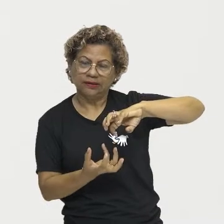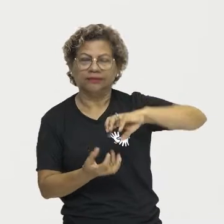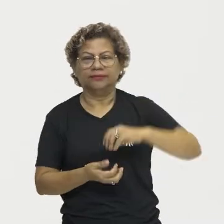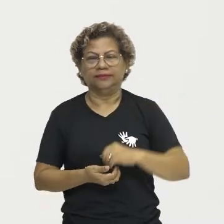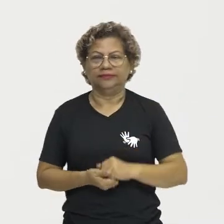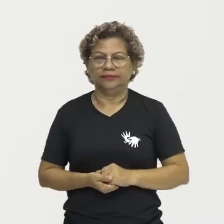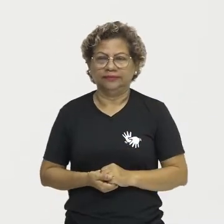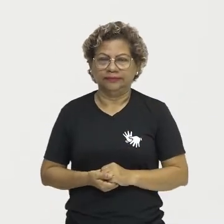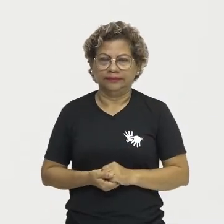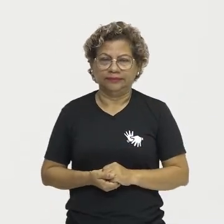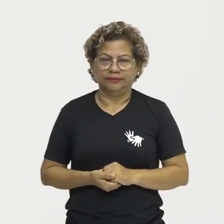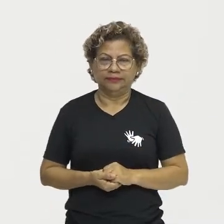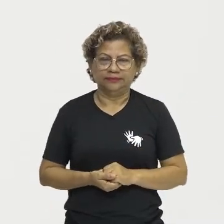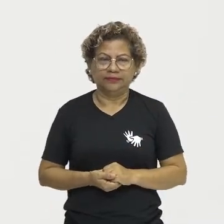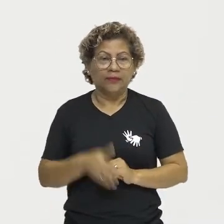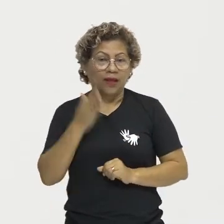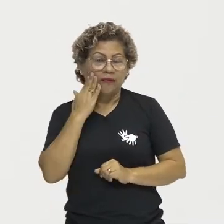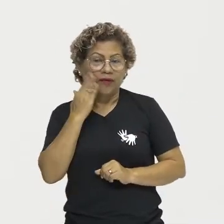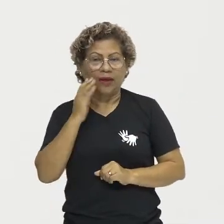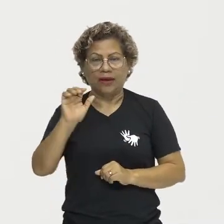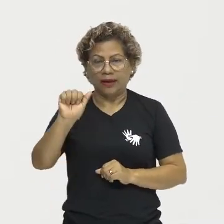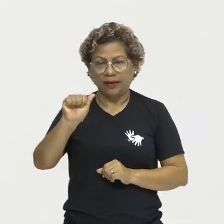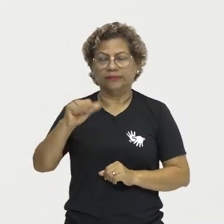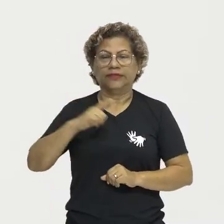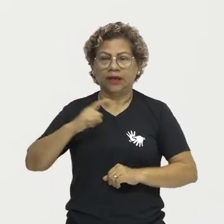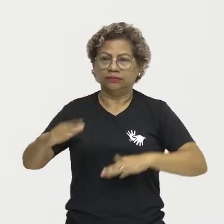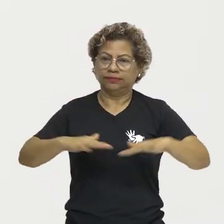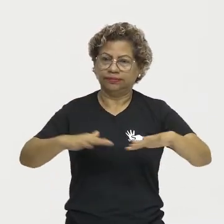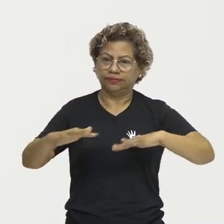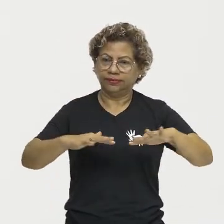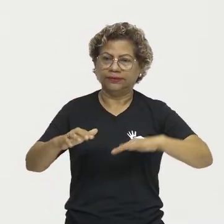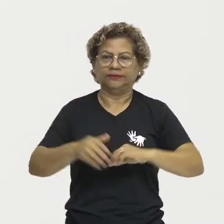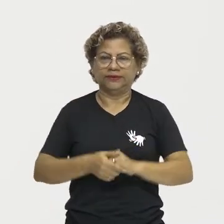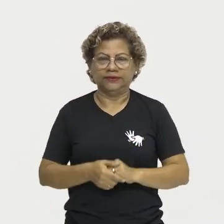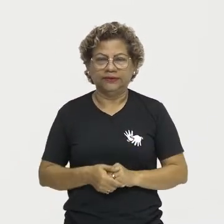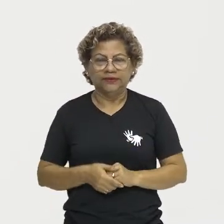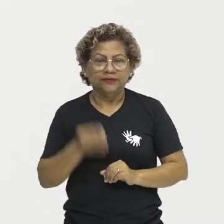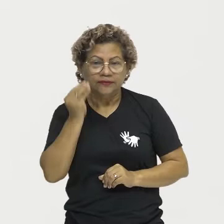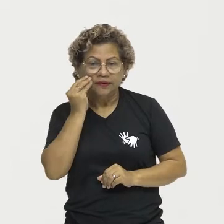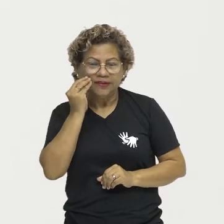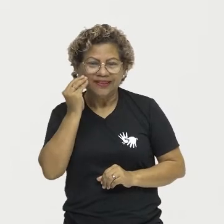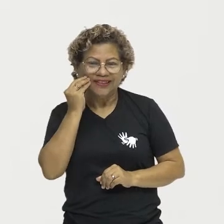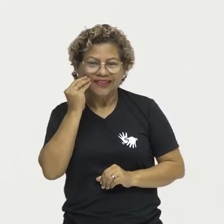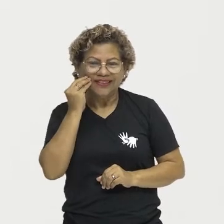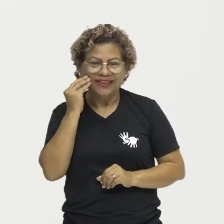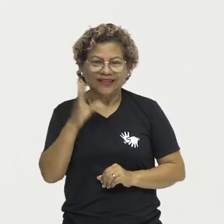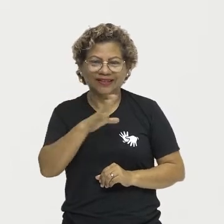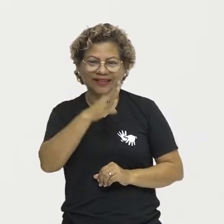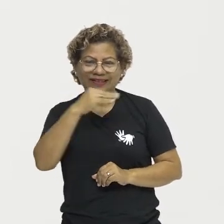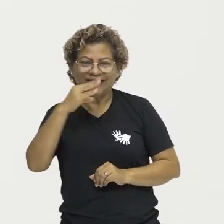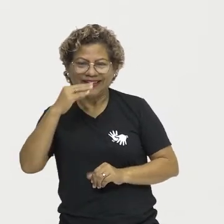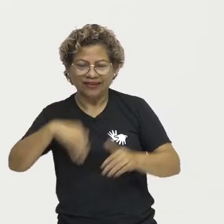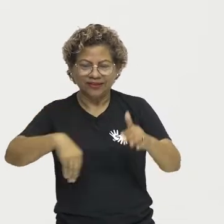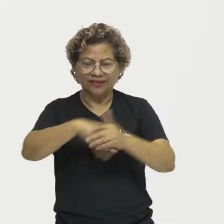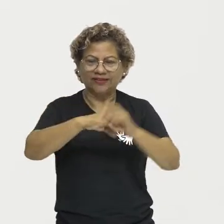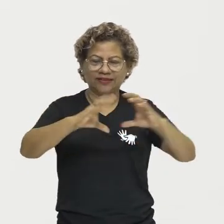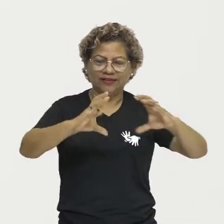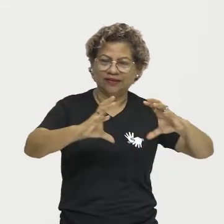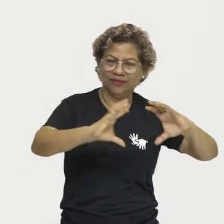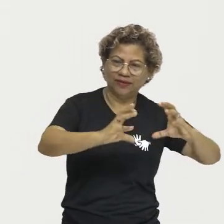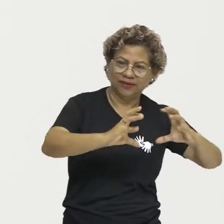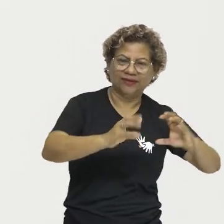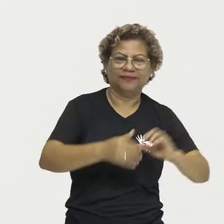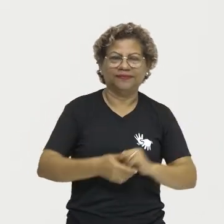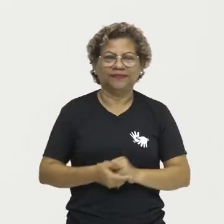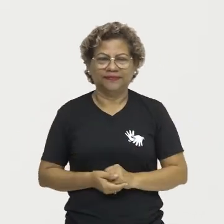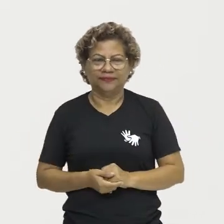novamente, letra A, efeito, imprimir movimento. Aí a moça chutando a bolinha vai entrar em movimento.